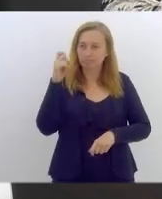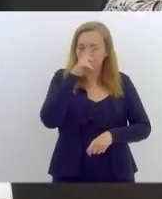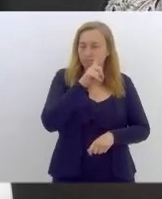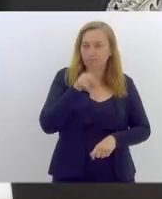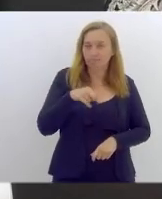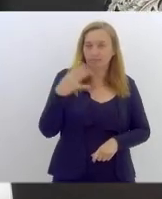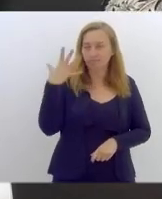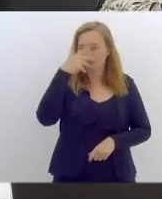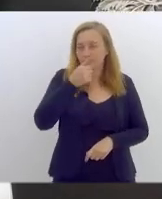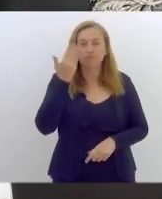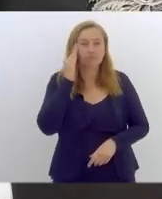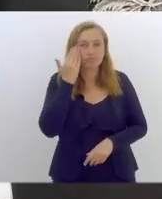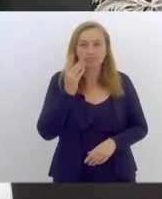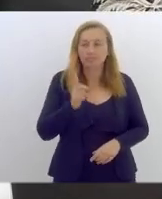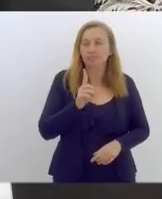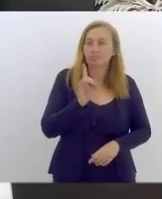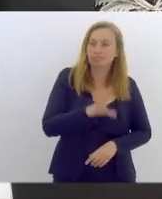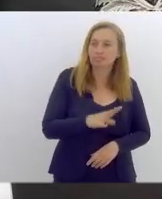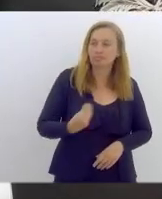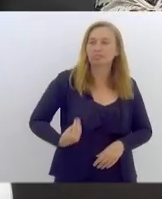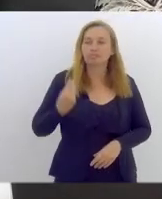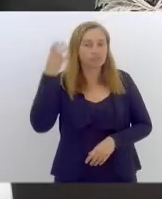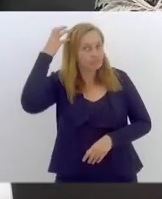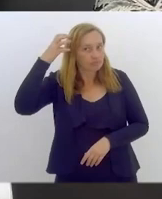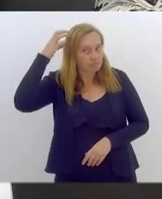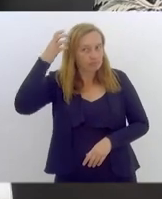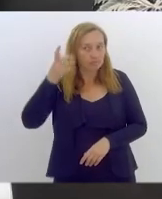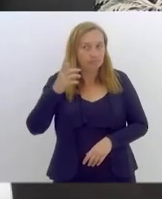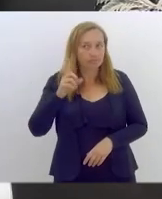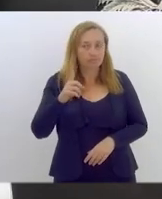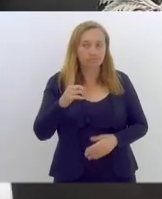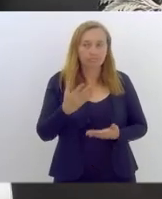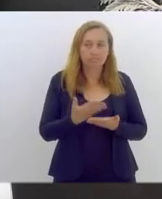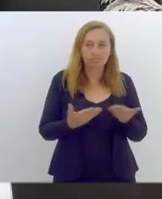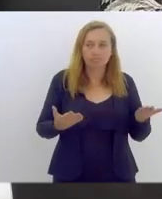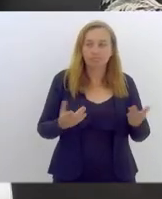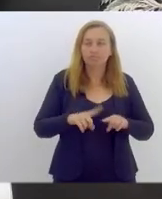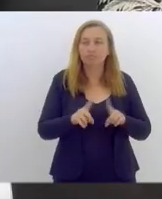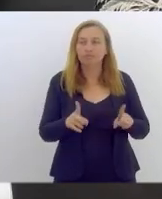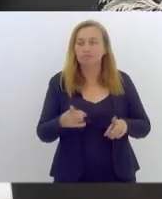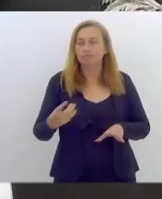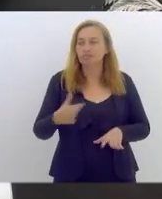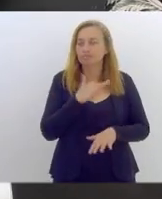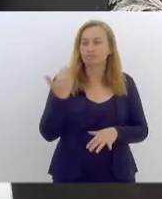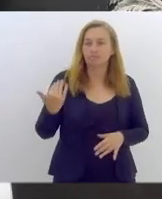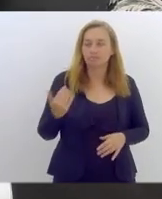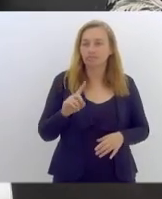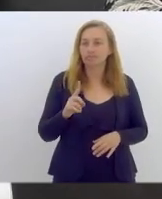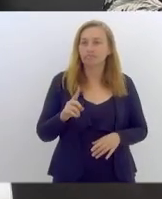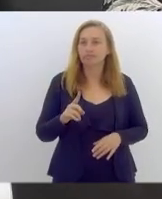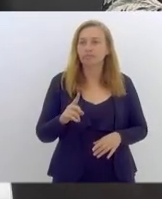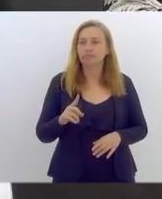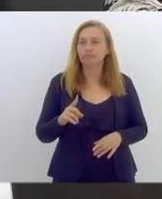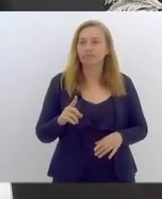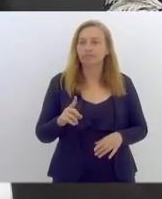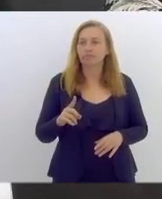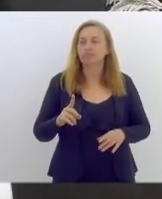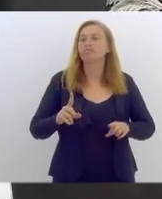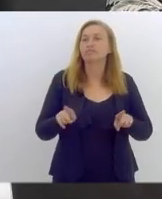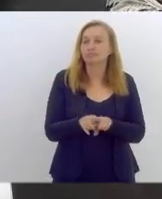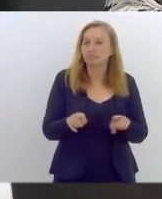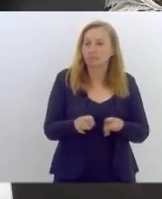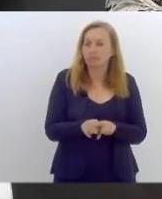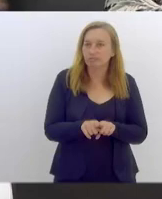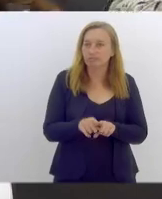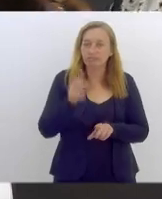bonito entender que não só a vida da Marielle não foi em vão, mas como a morte também não será. E legado não é só o que se deixa, mas também o que se